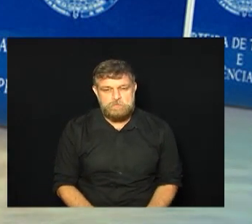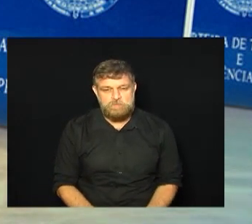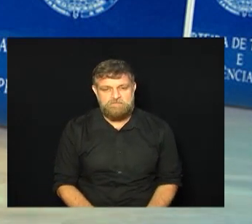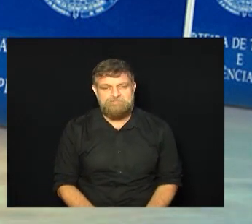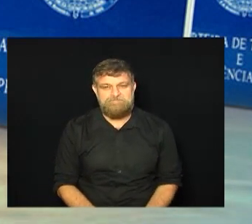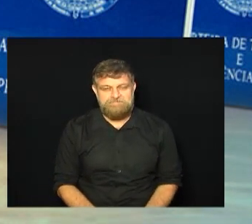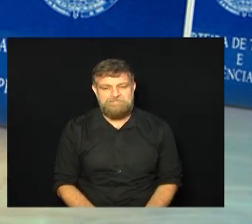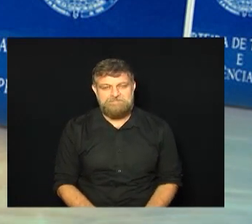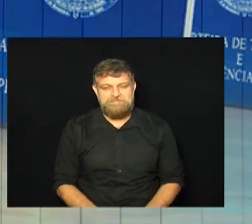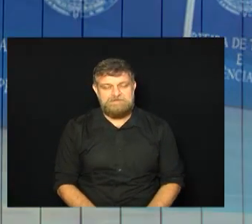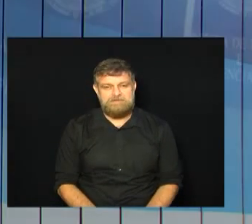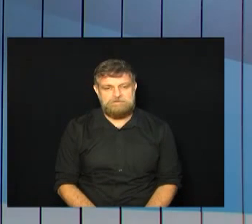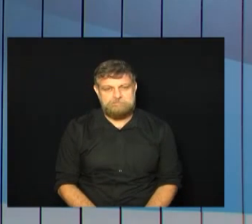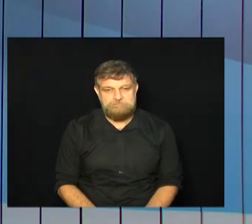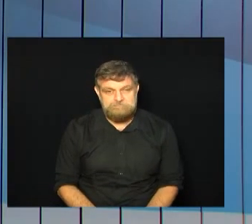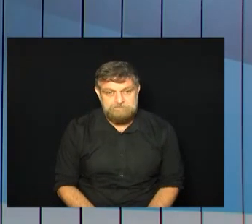www.indaiatuba.sp.gov.br.